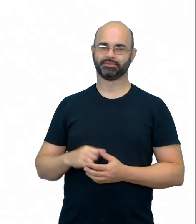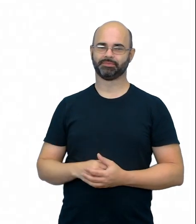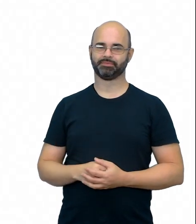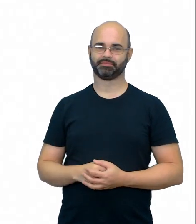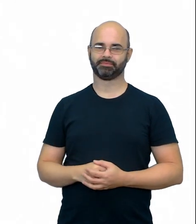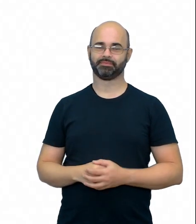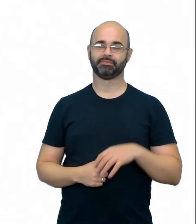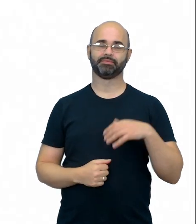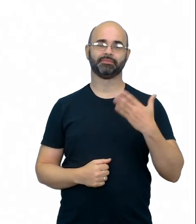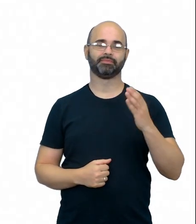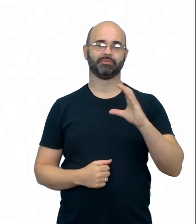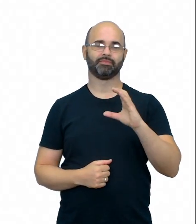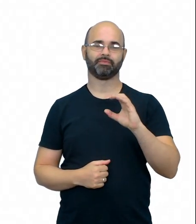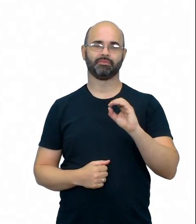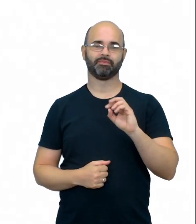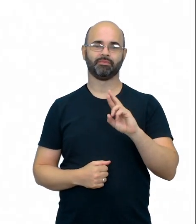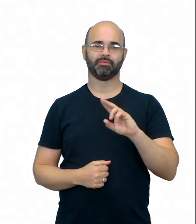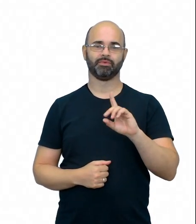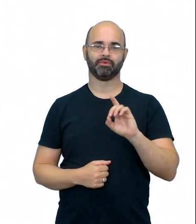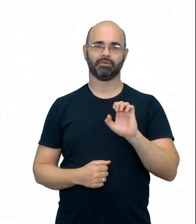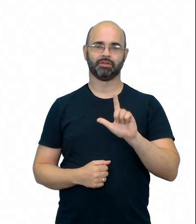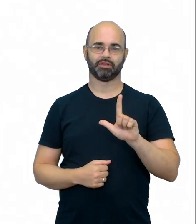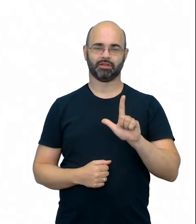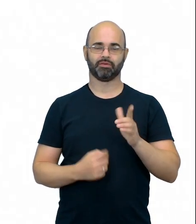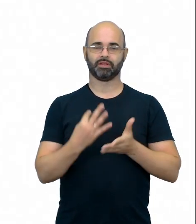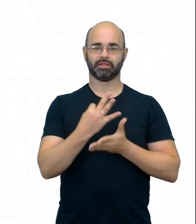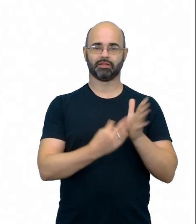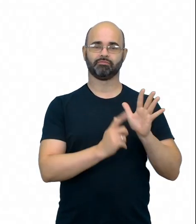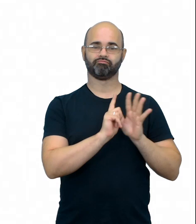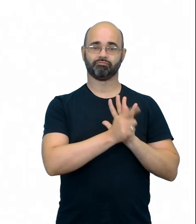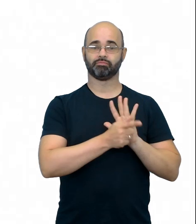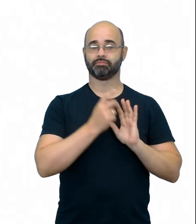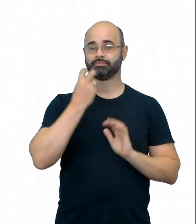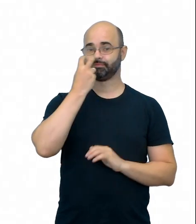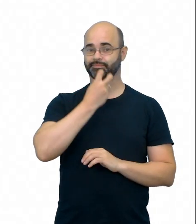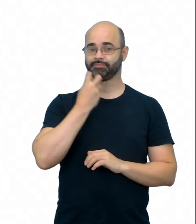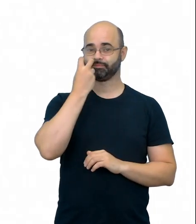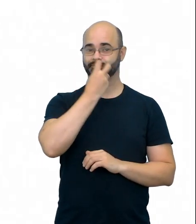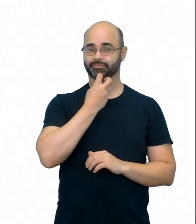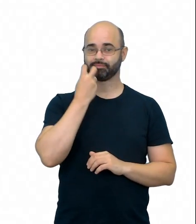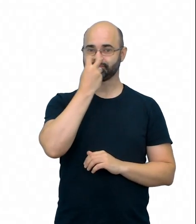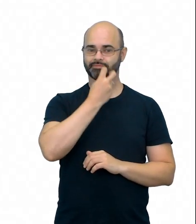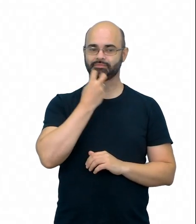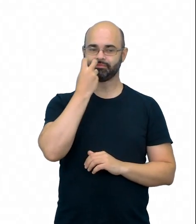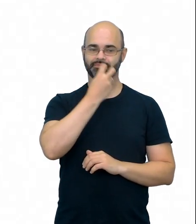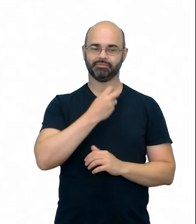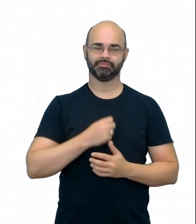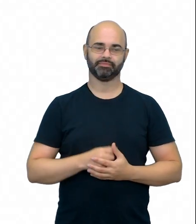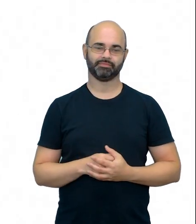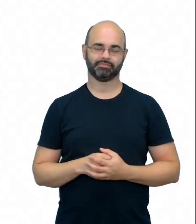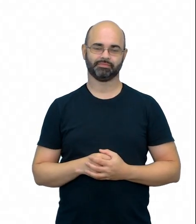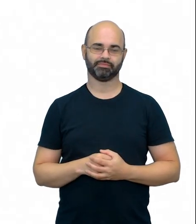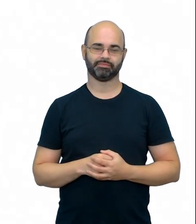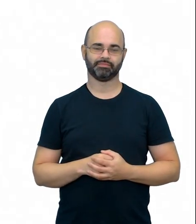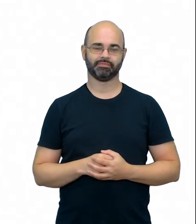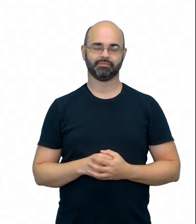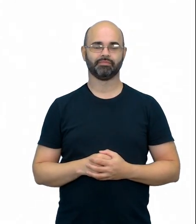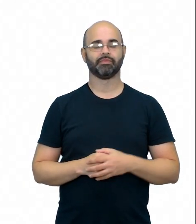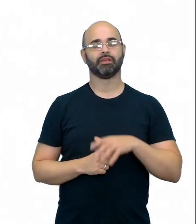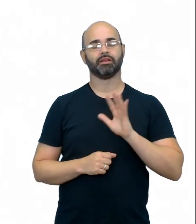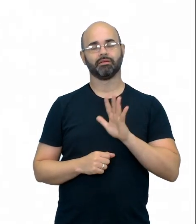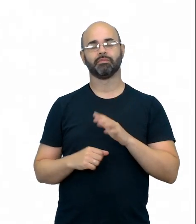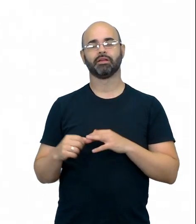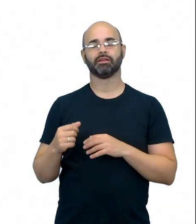o cordel, ele é um gênero textual oral, mas que ele faz o uso de outros